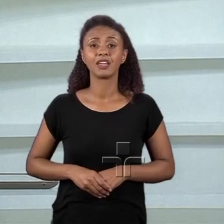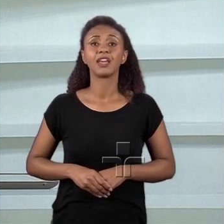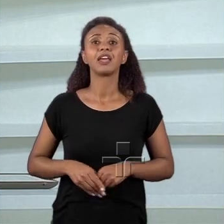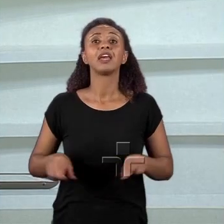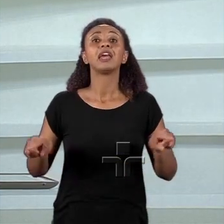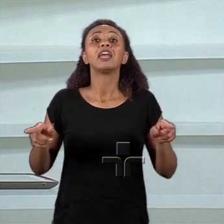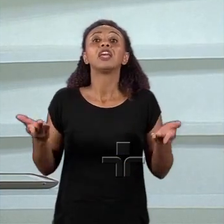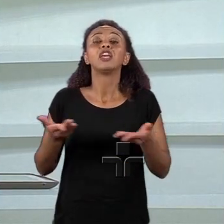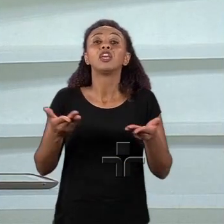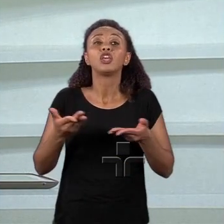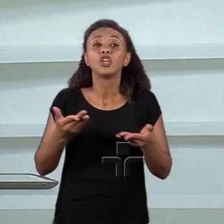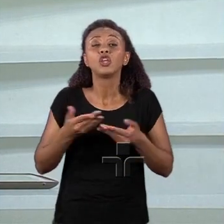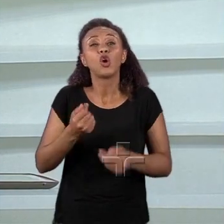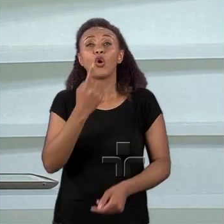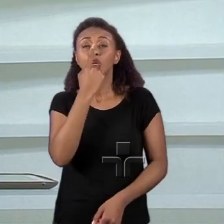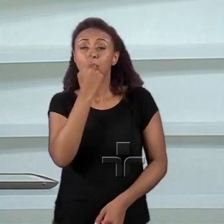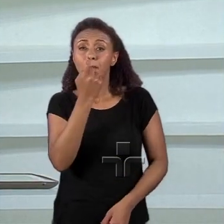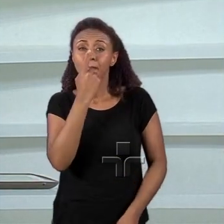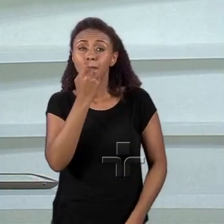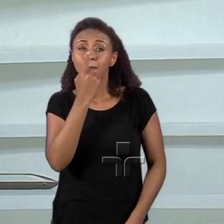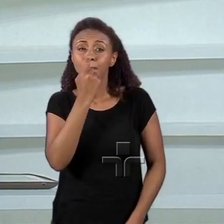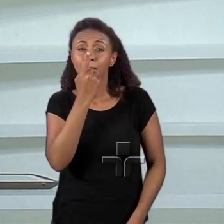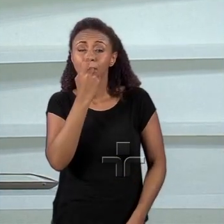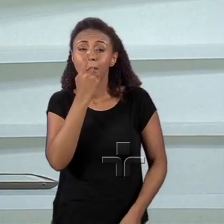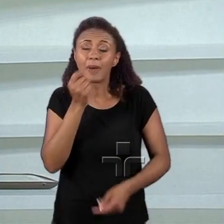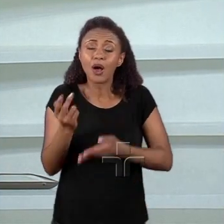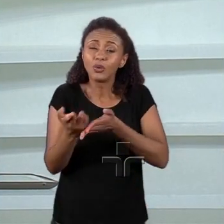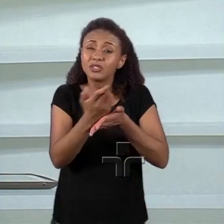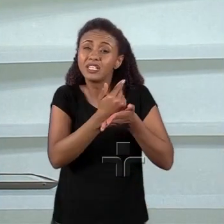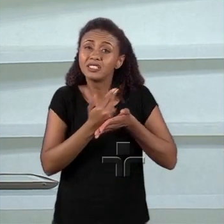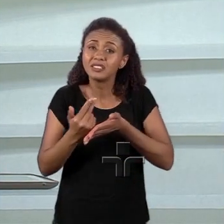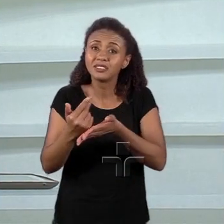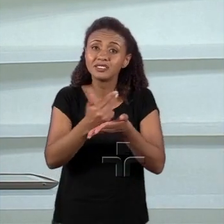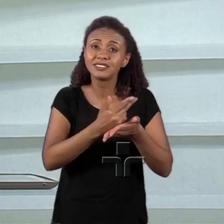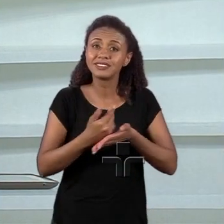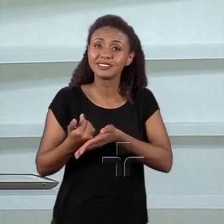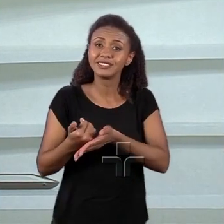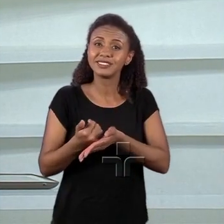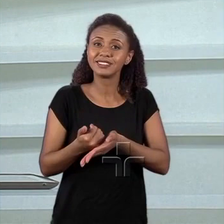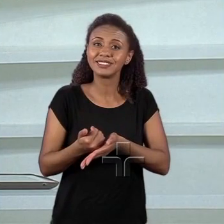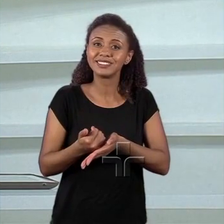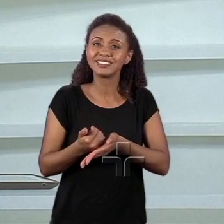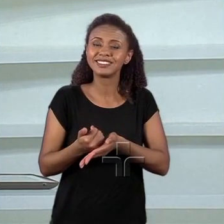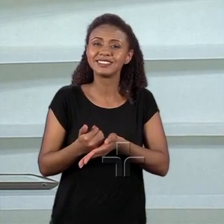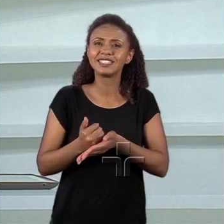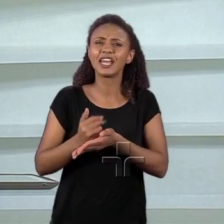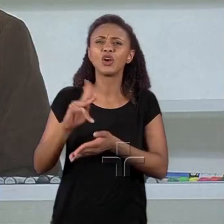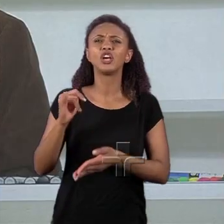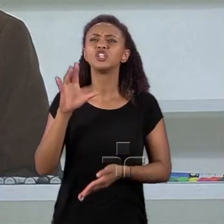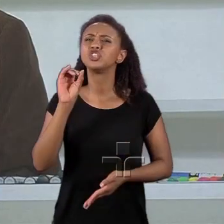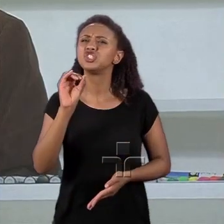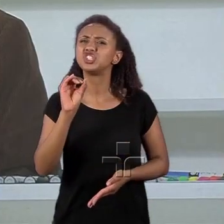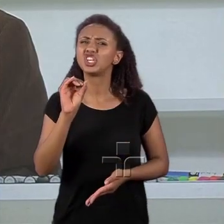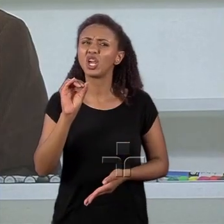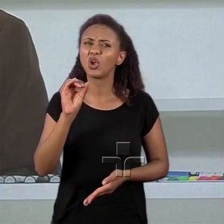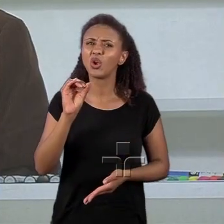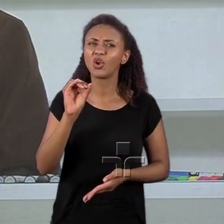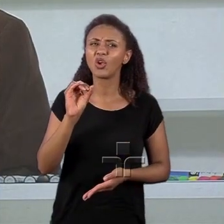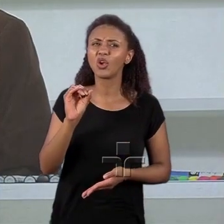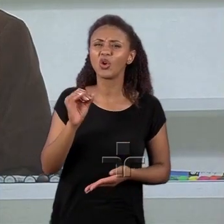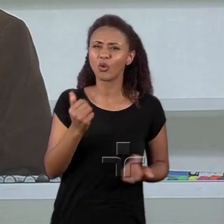cartunista Paulo. Paulo, você é vice do Chico ou o Chico que é vice do Paulo? Ou é